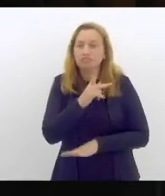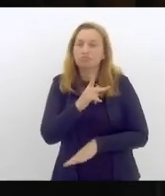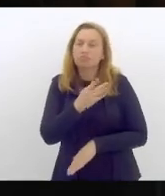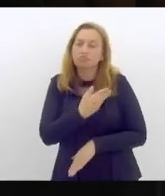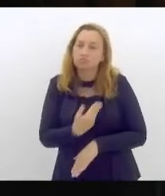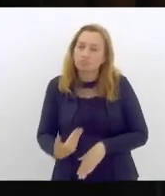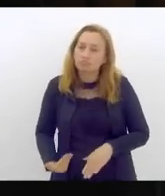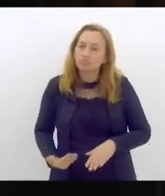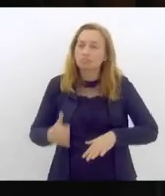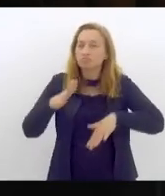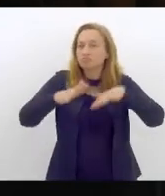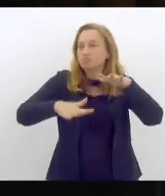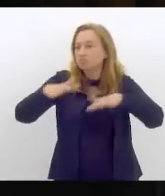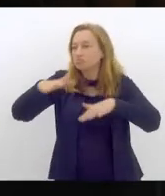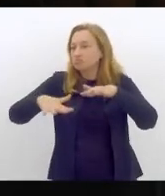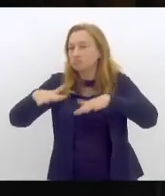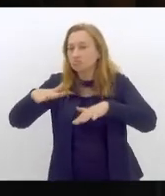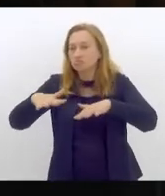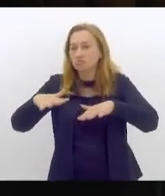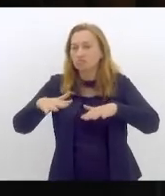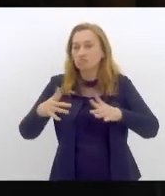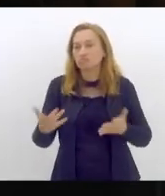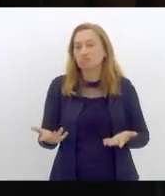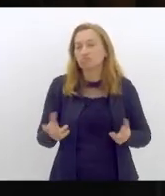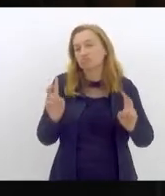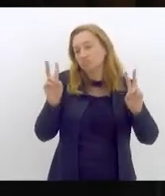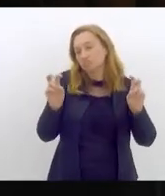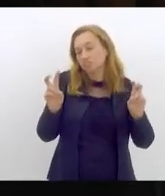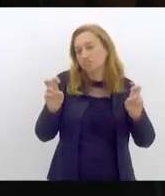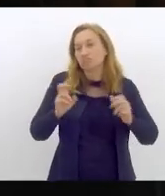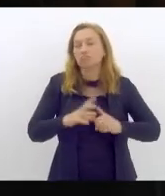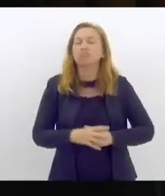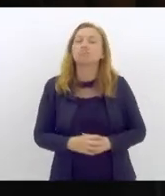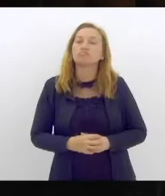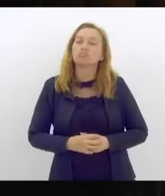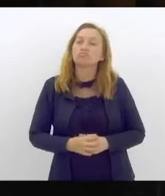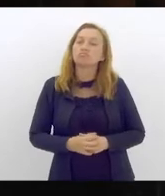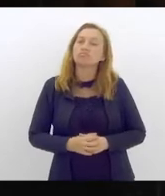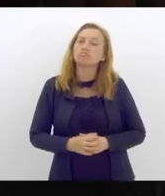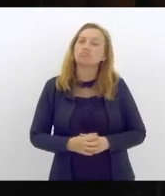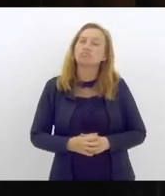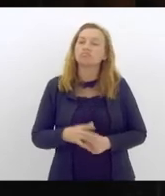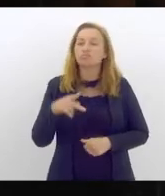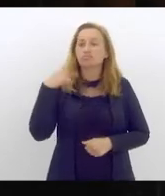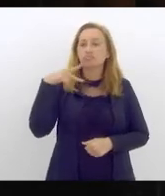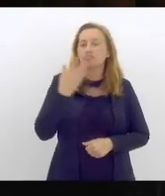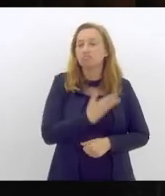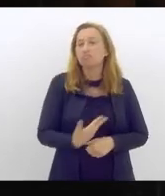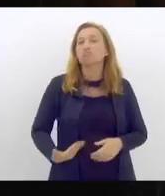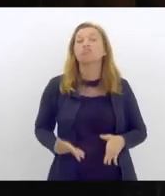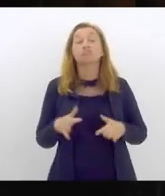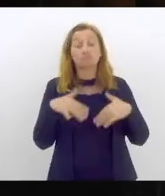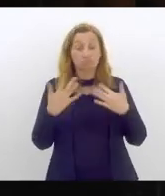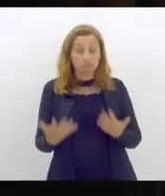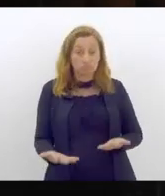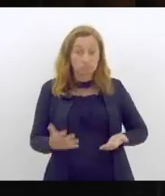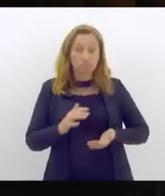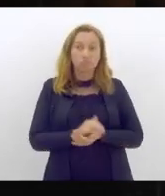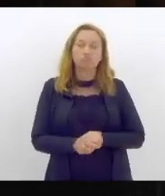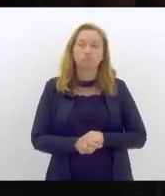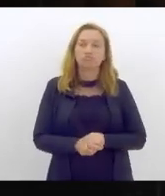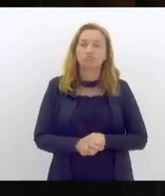as determinadas é pastas com os determinadas com os determinadas políticas públicas então se